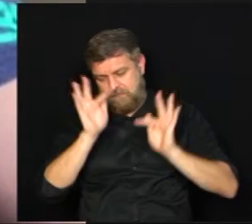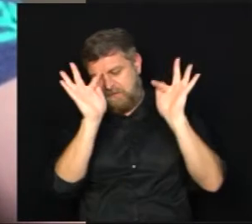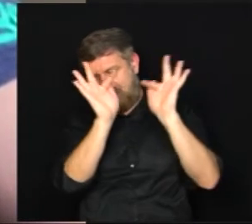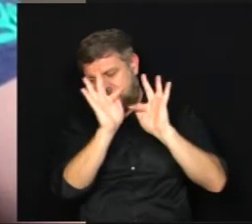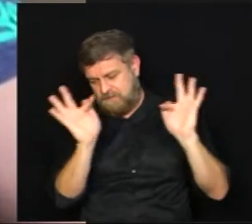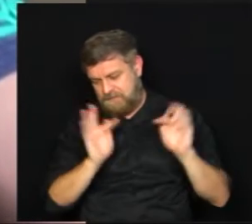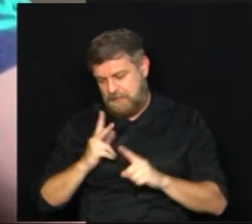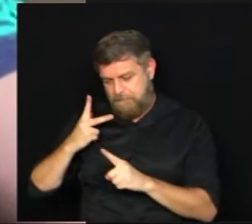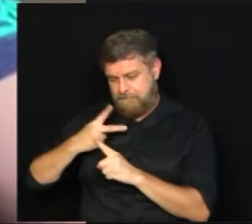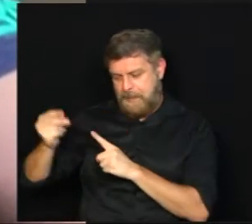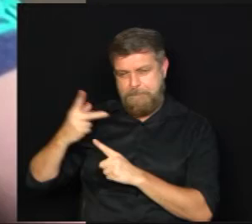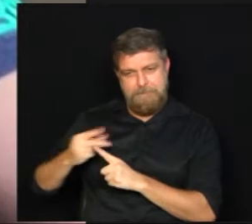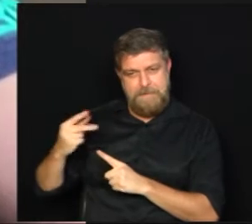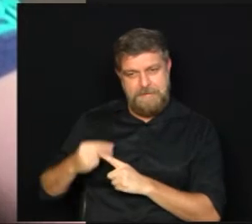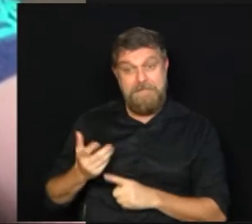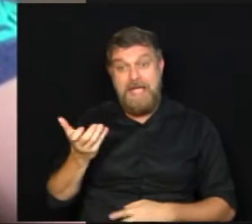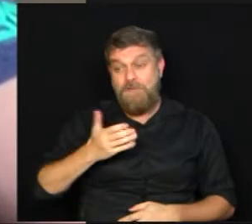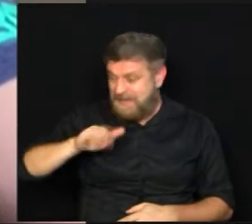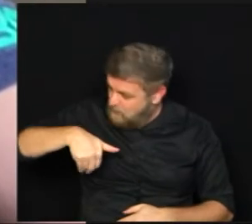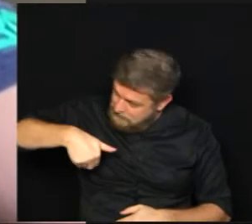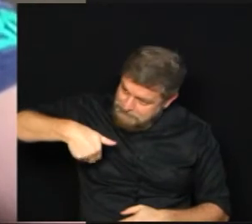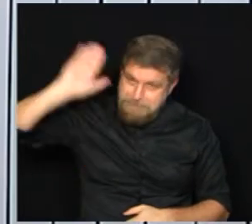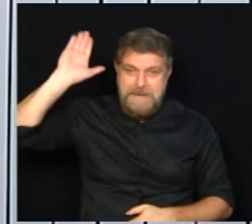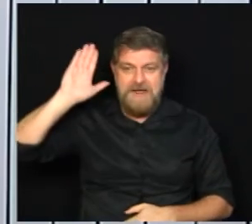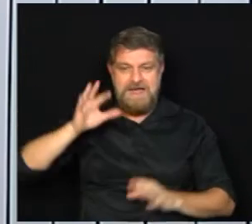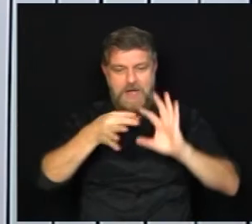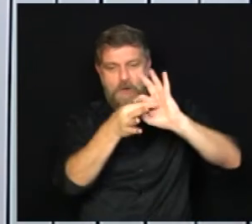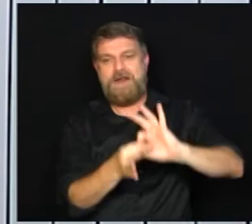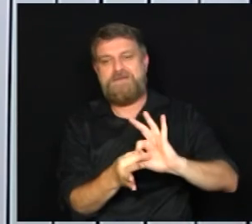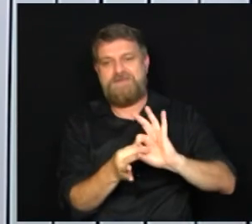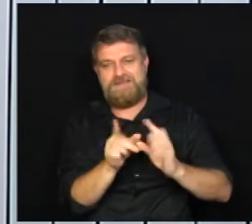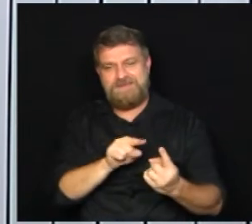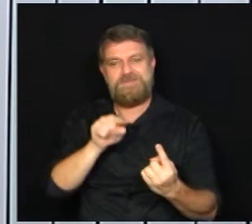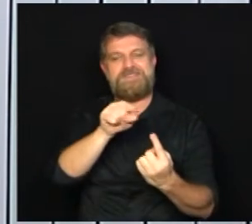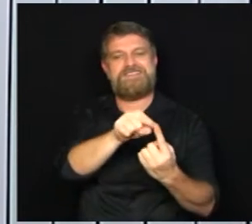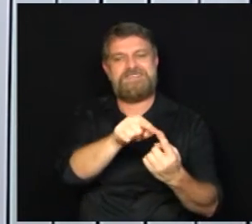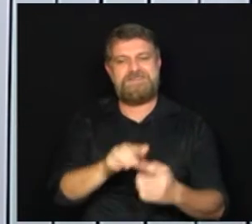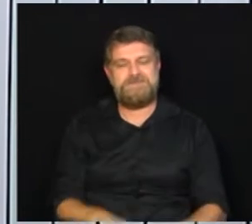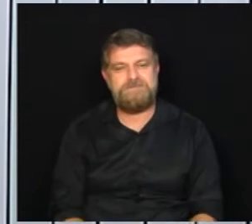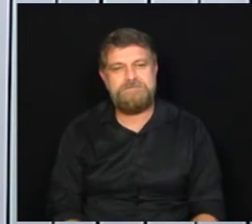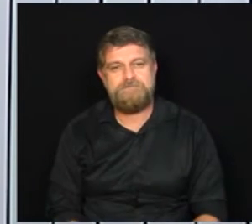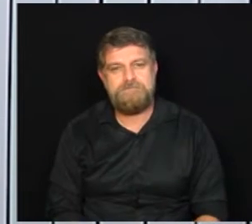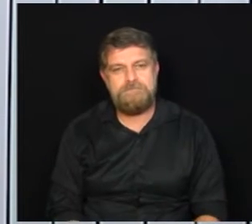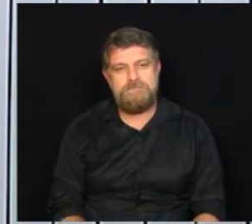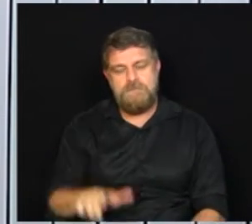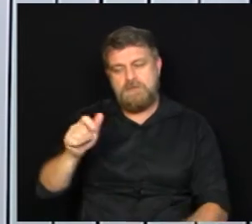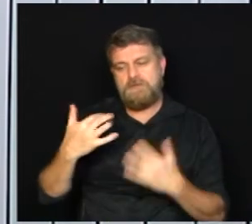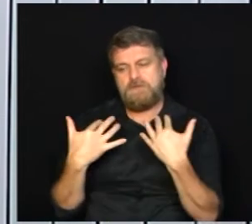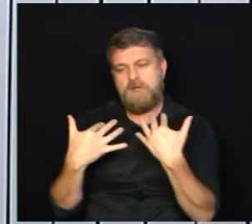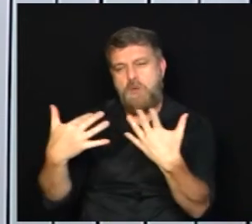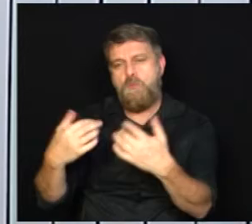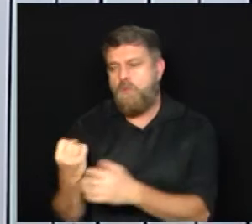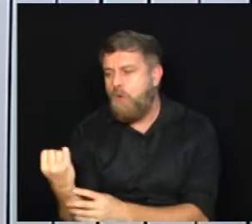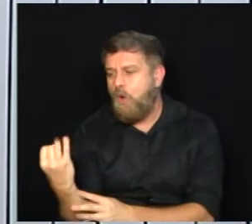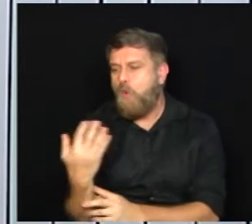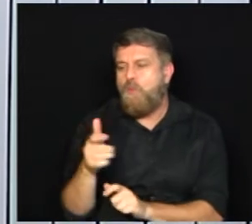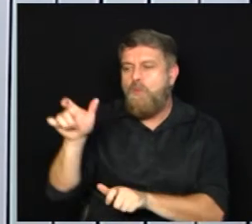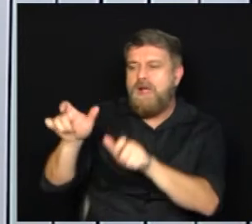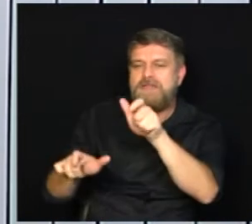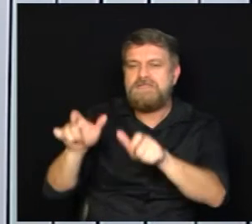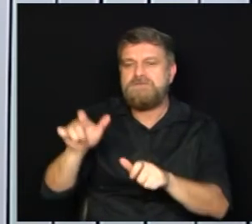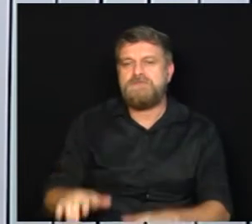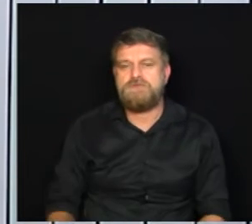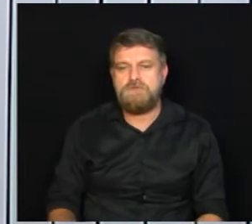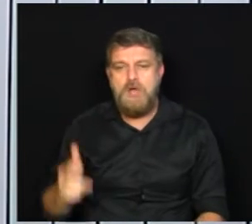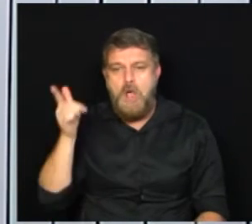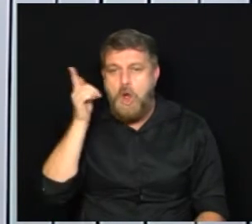isso tudo, mas ainda quero mais. Tá. Para quem está nos acompanhando, Quantos atletas